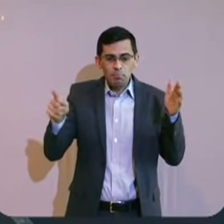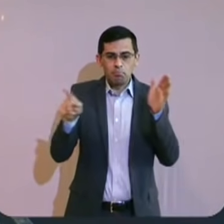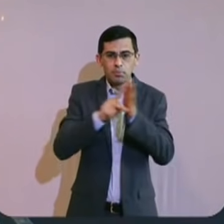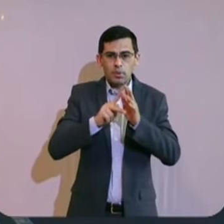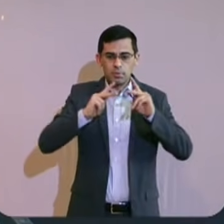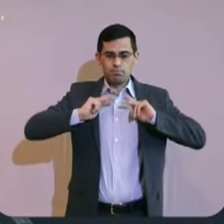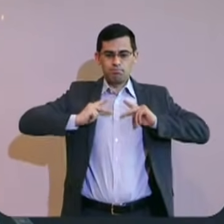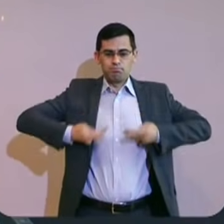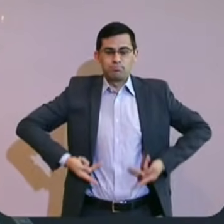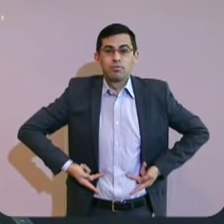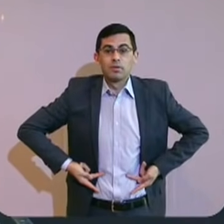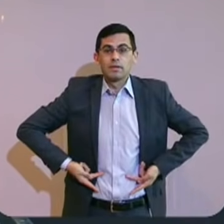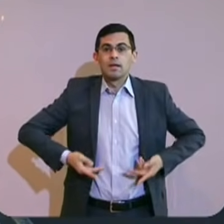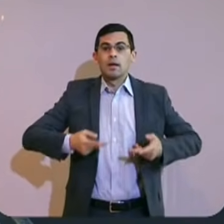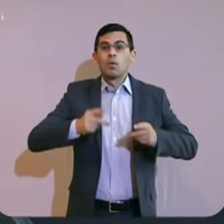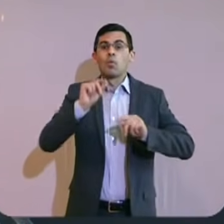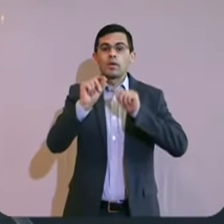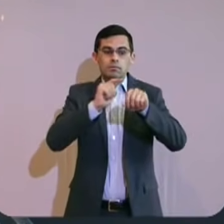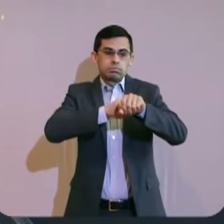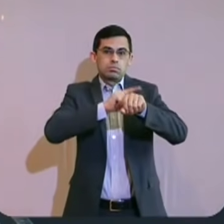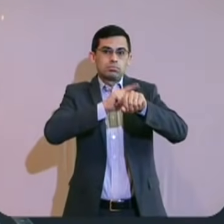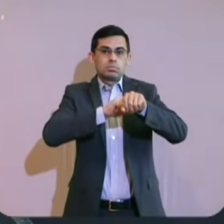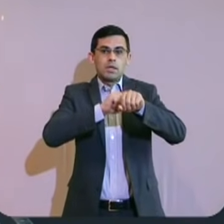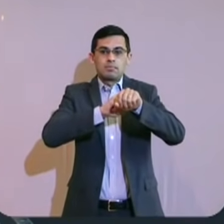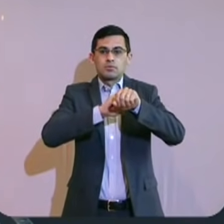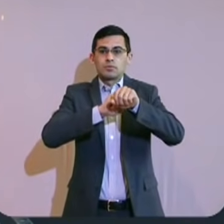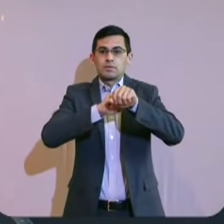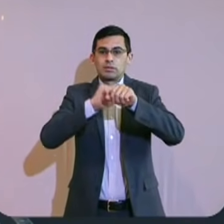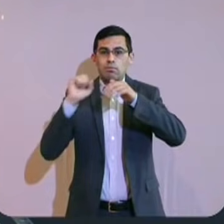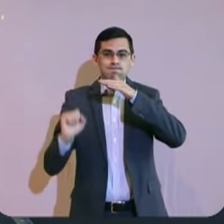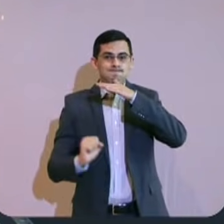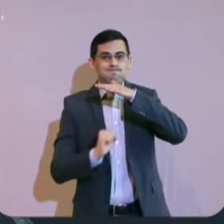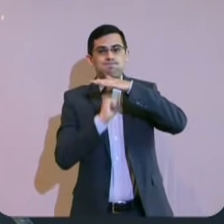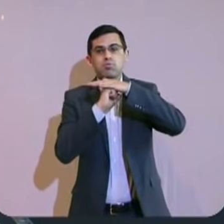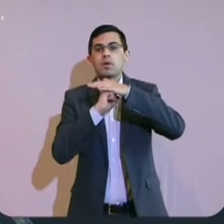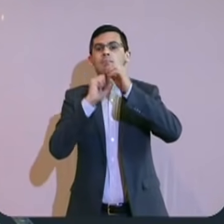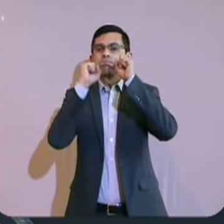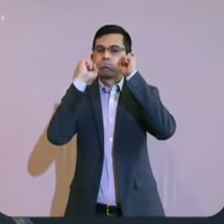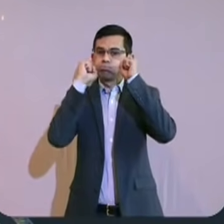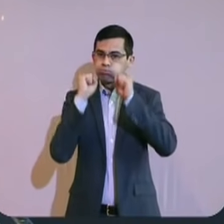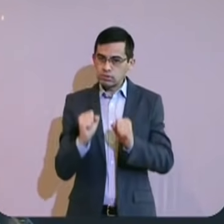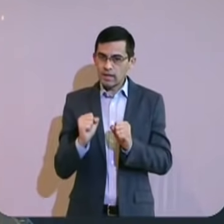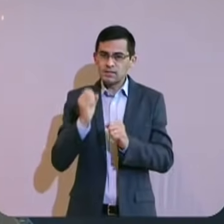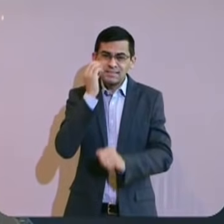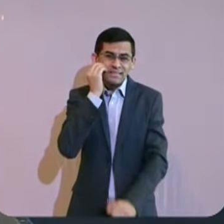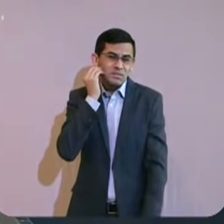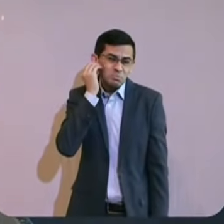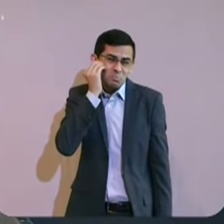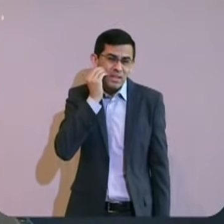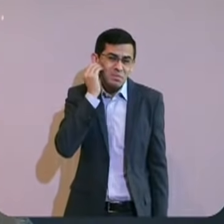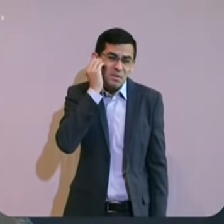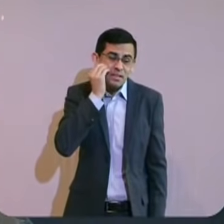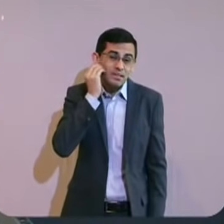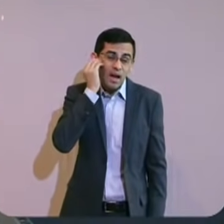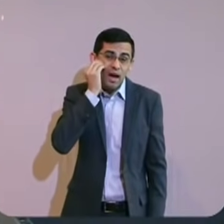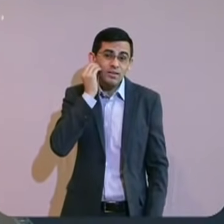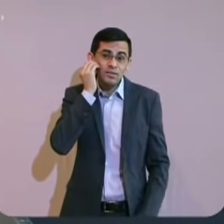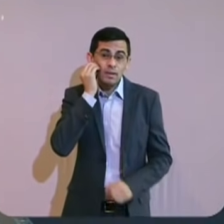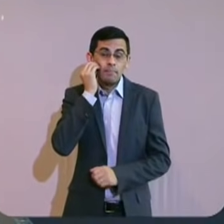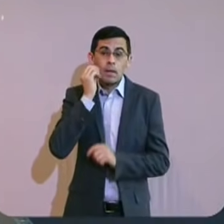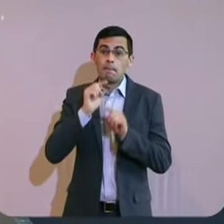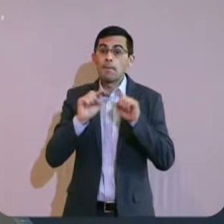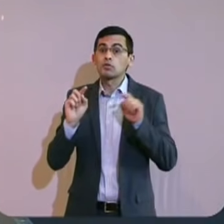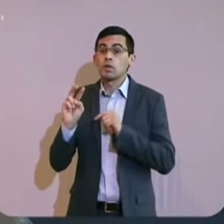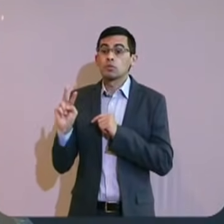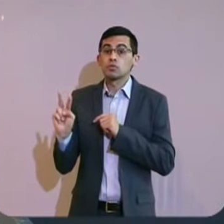humana, para que os tempos de abundância pudessem ser desfrutados nos